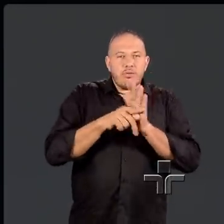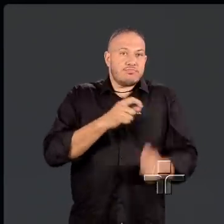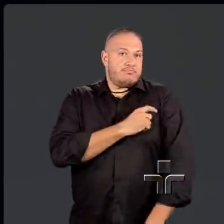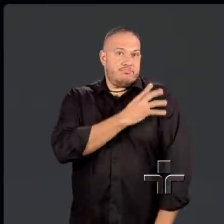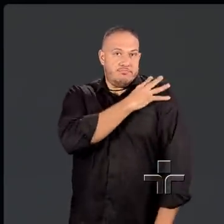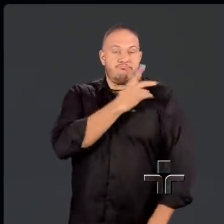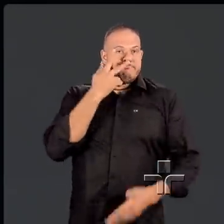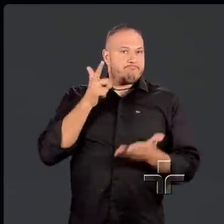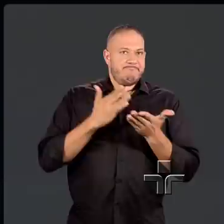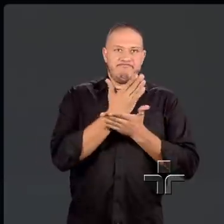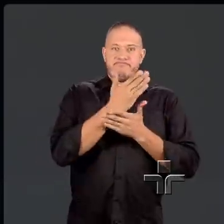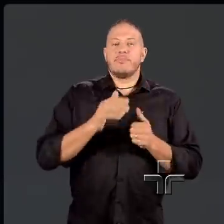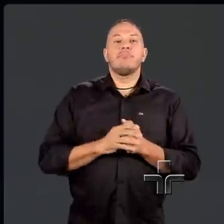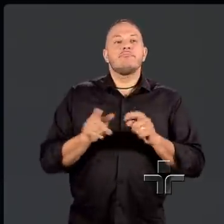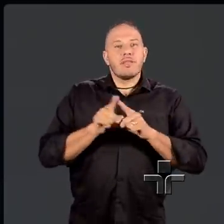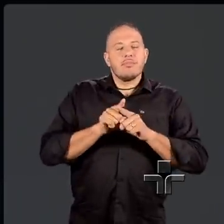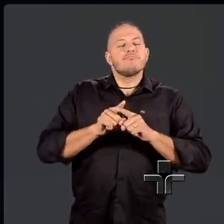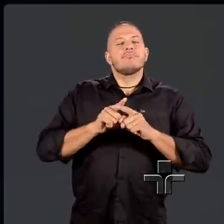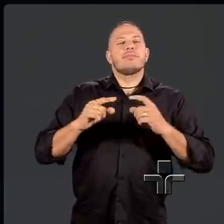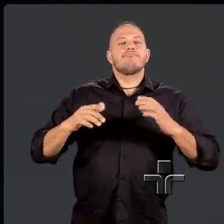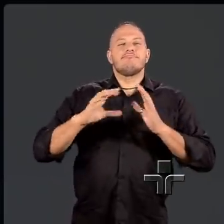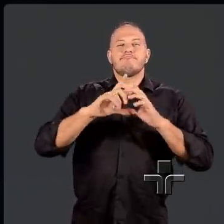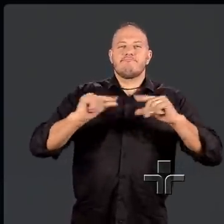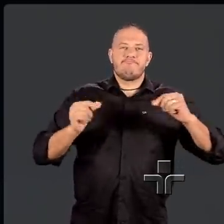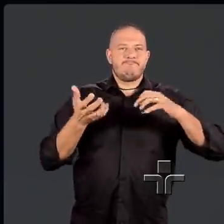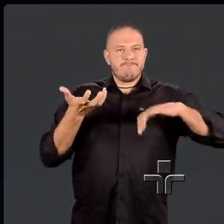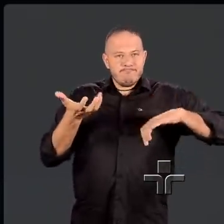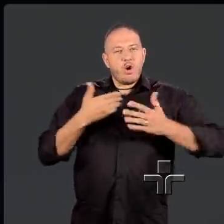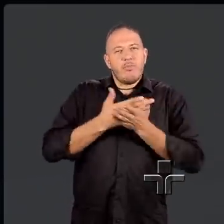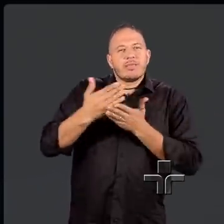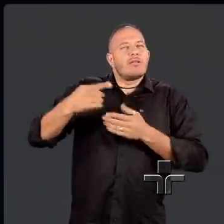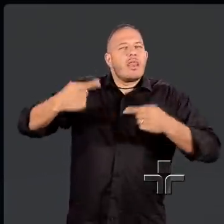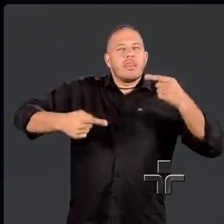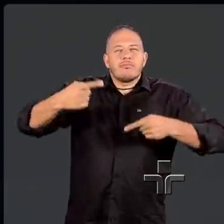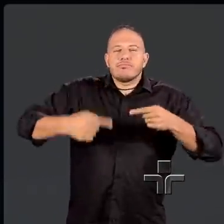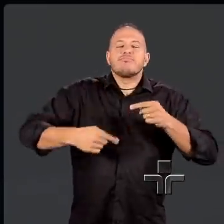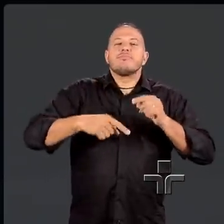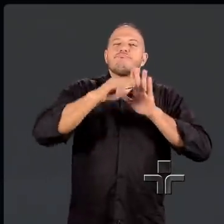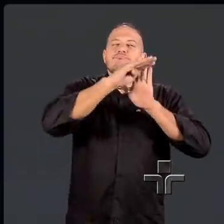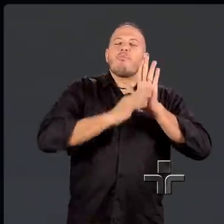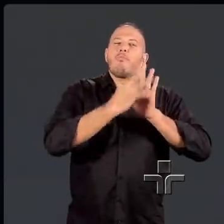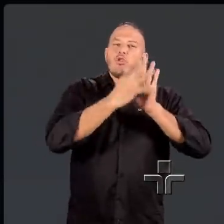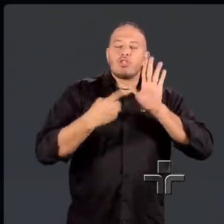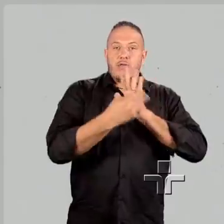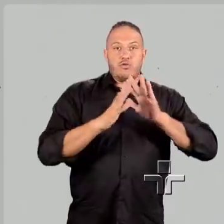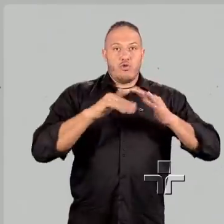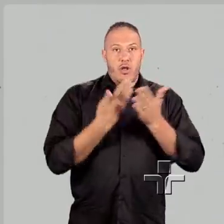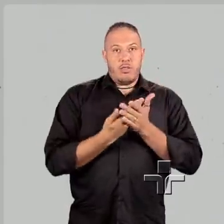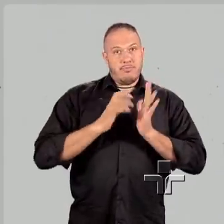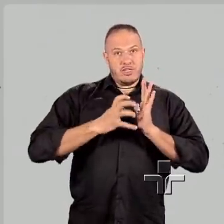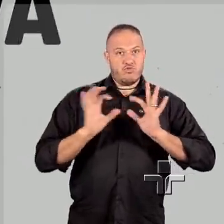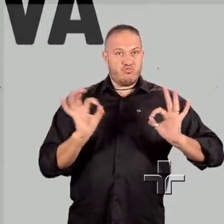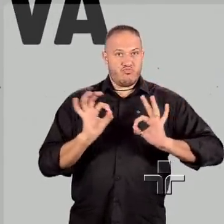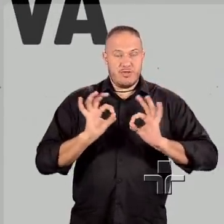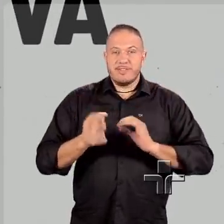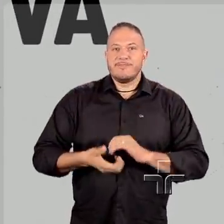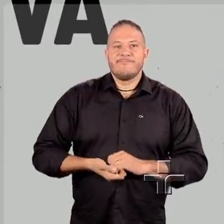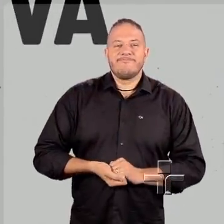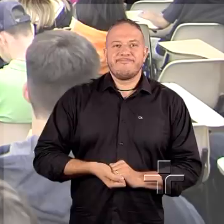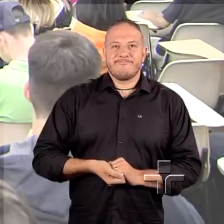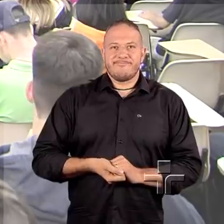foi aprovada. Na Câmara dos Deputados, começaram as discussões sobre o projeto da Escola Sem Partido.